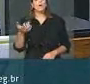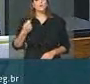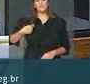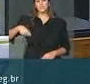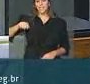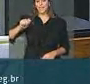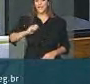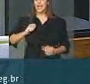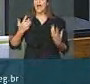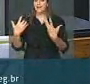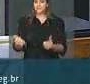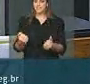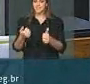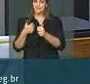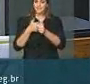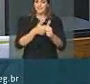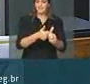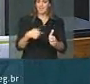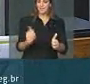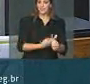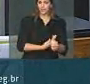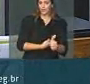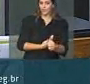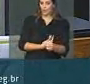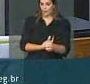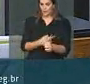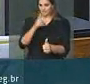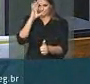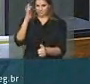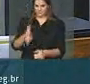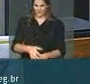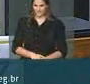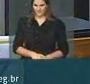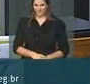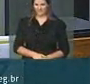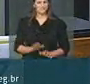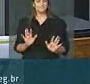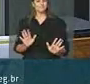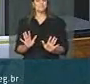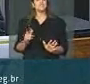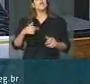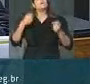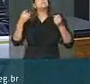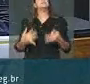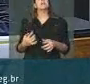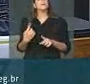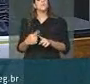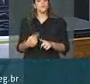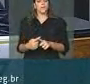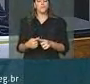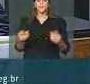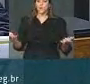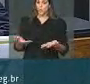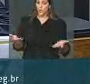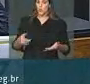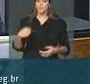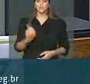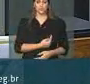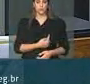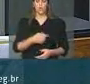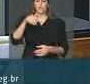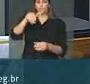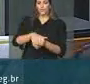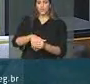liderança. O eu quero dizer com isso? Hoje nós vamos votar o veto do imposto de